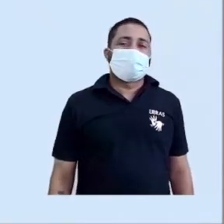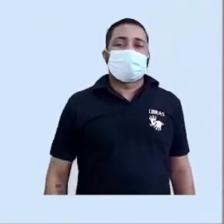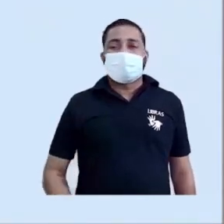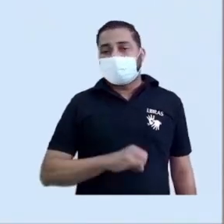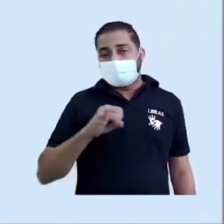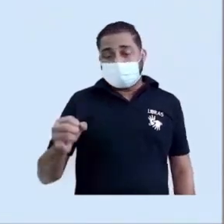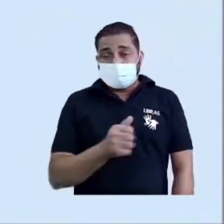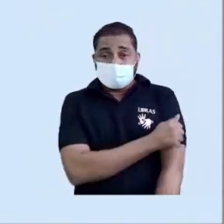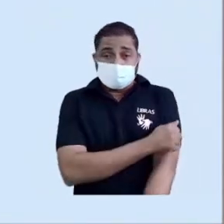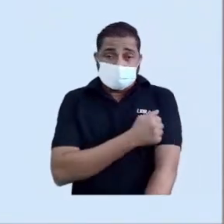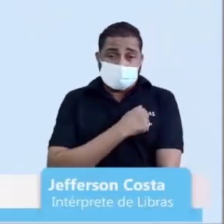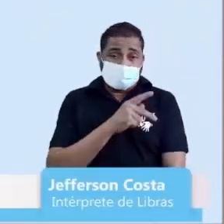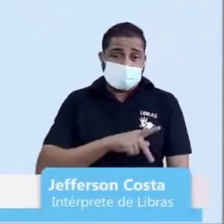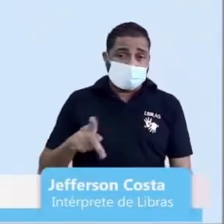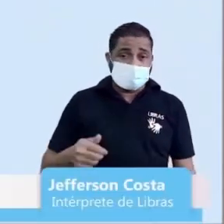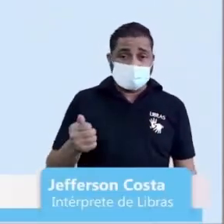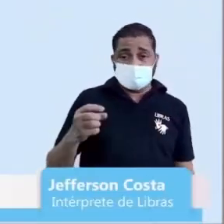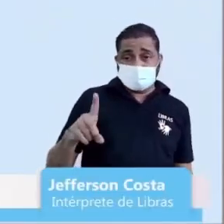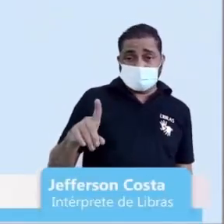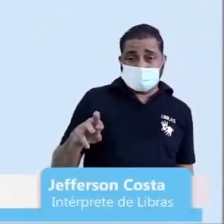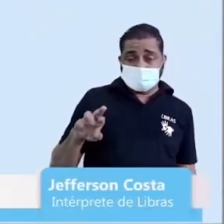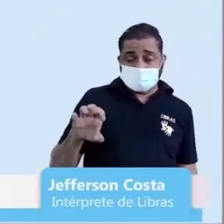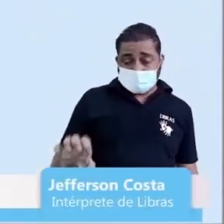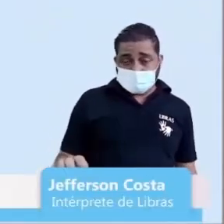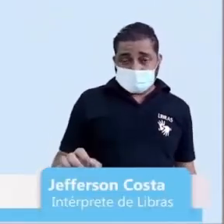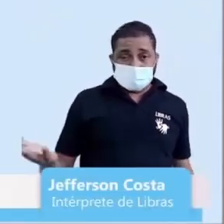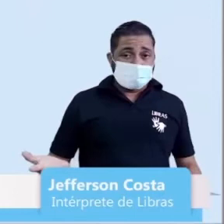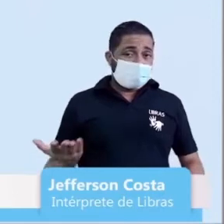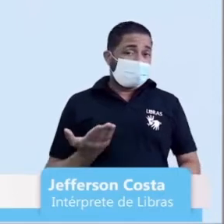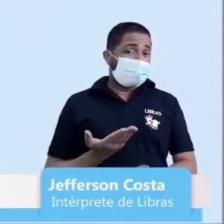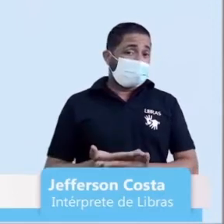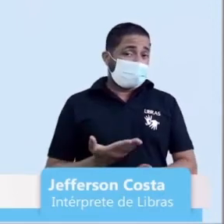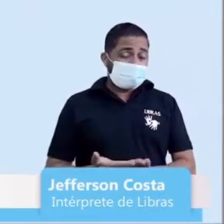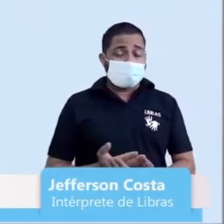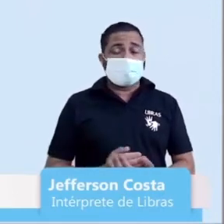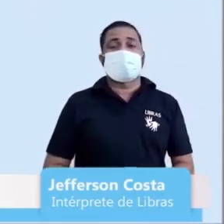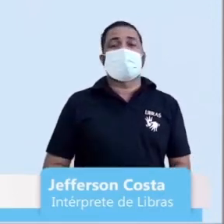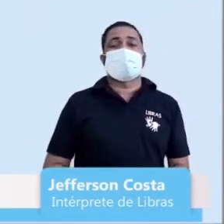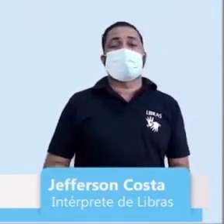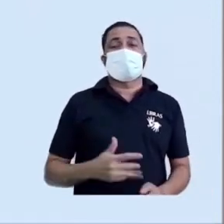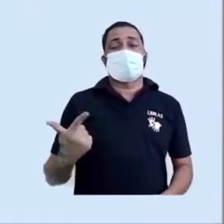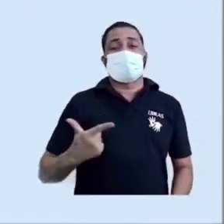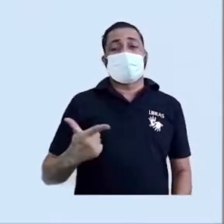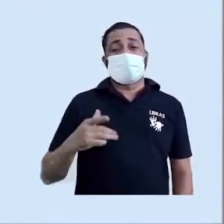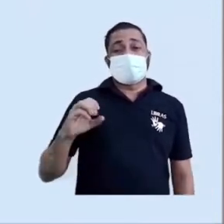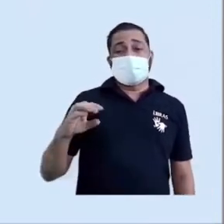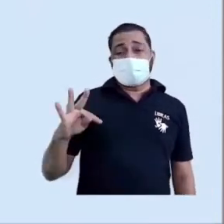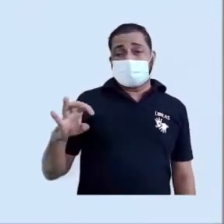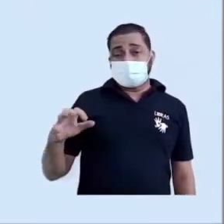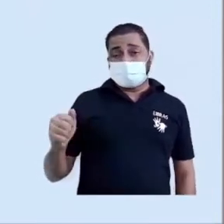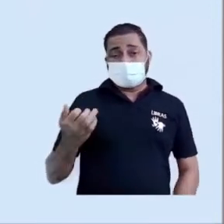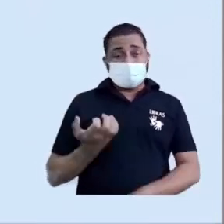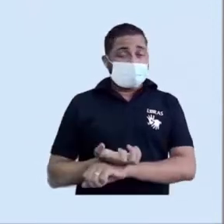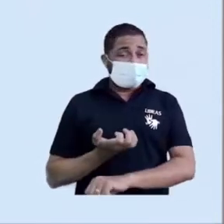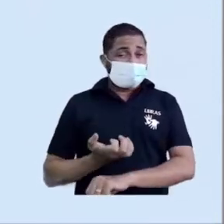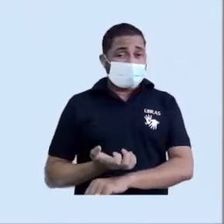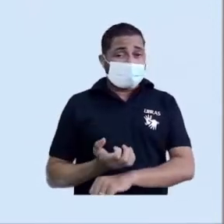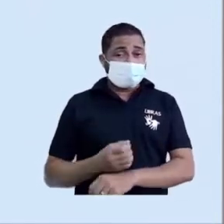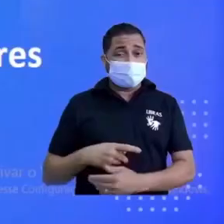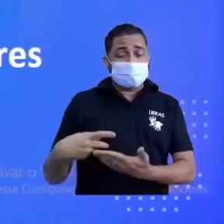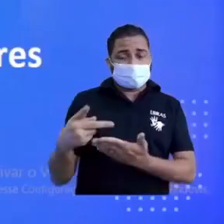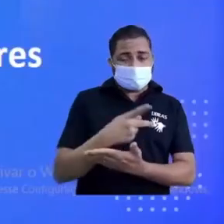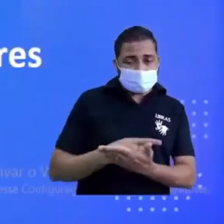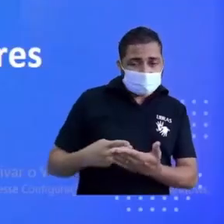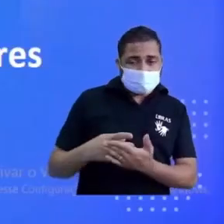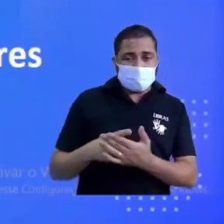Olá, estudantes. Sou o professor André Lemoine e vamos agora para a aula da segunda competência da nossa disciplina de Desenho de